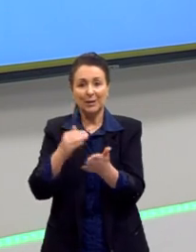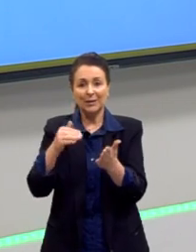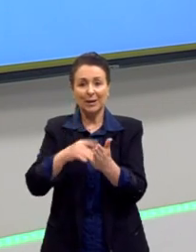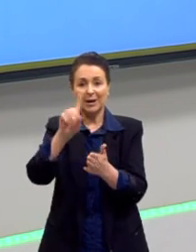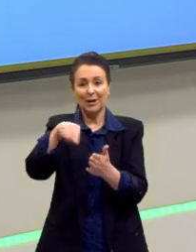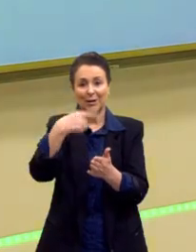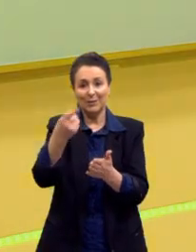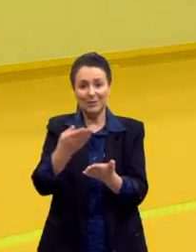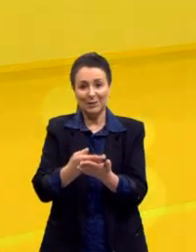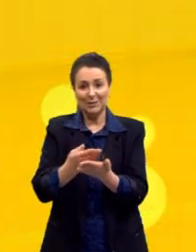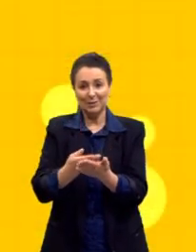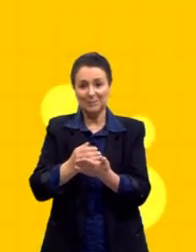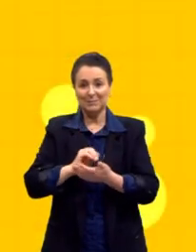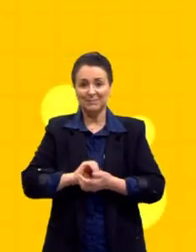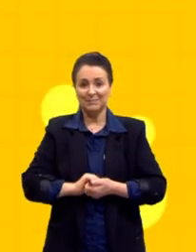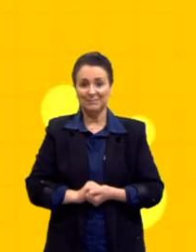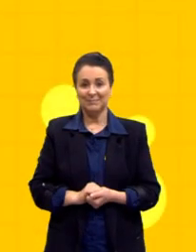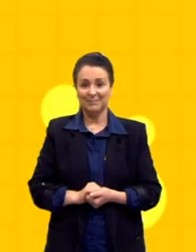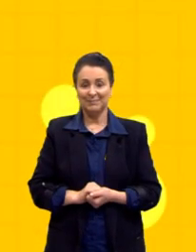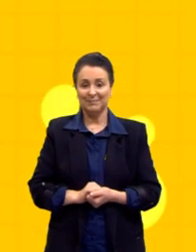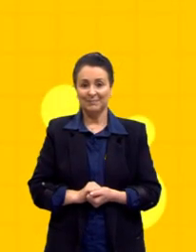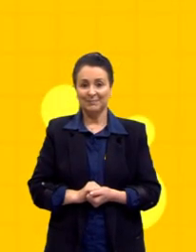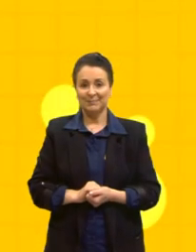e